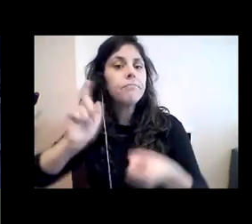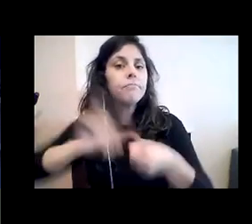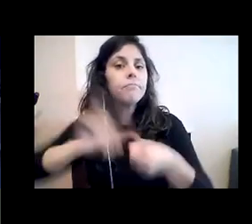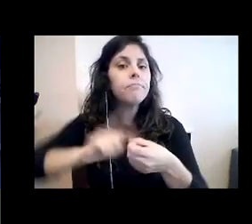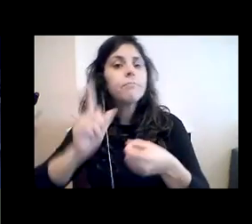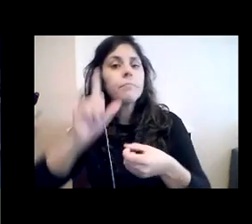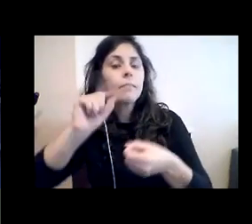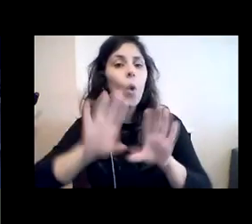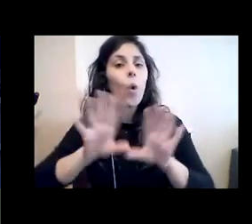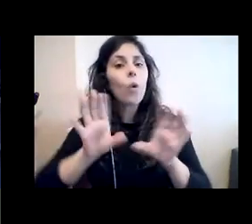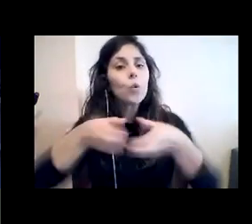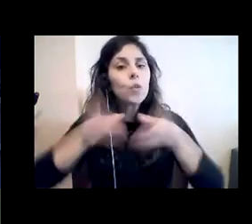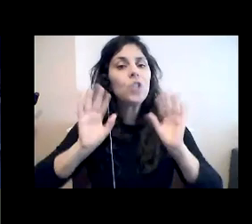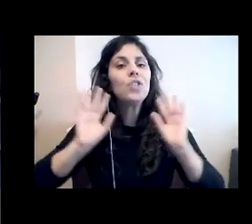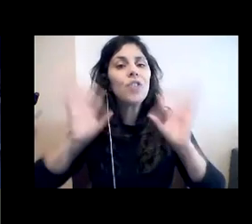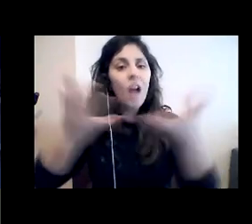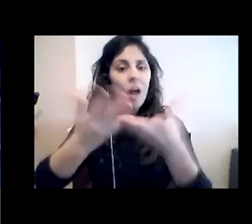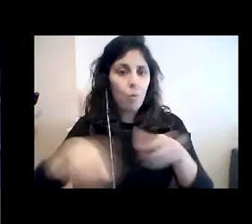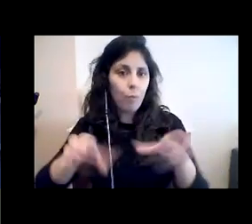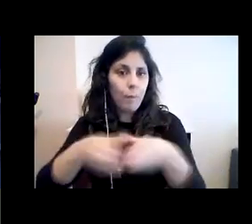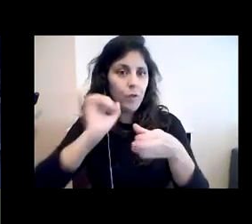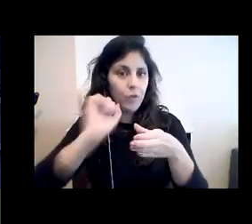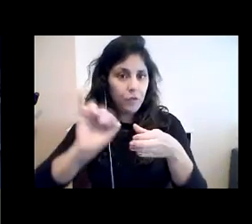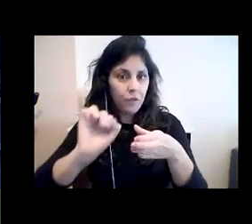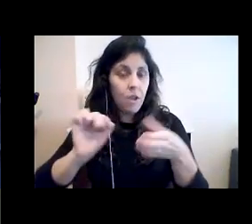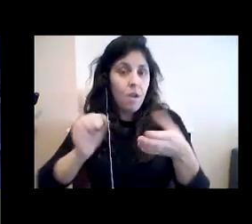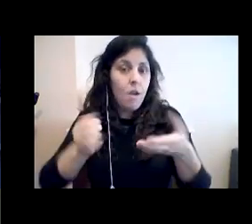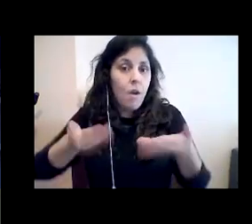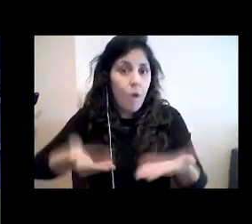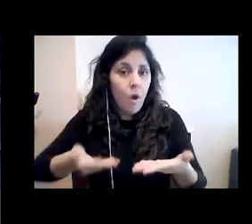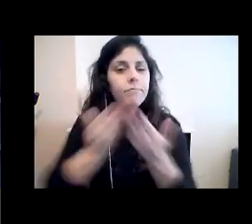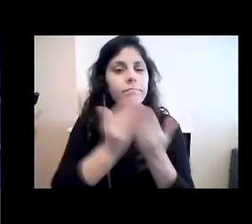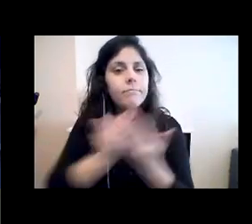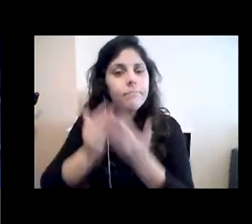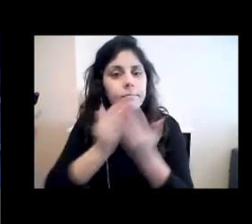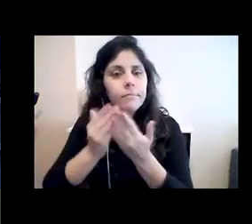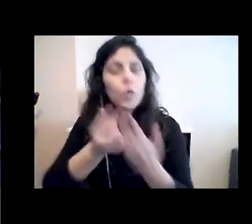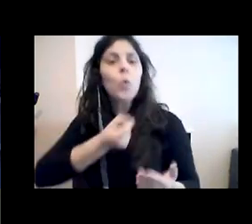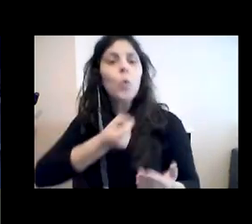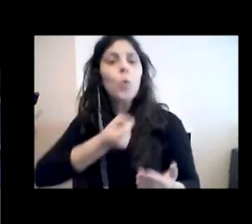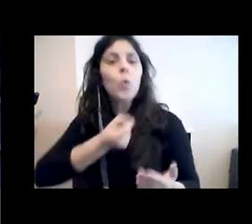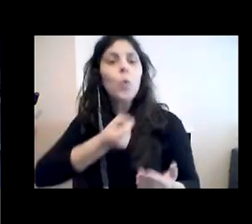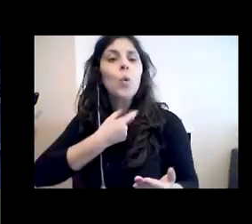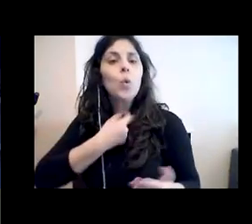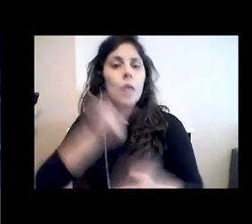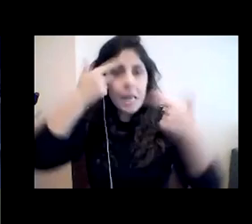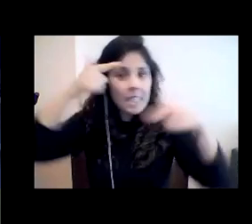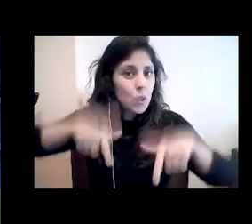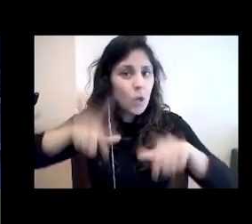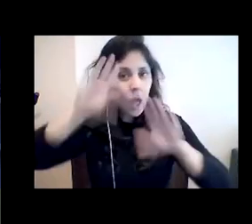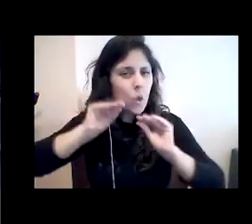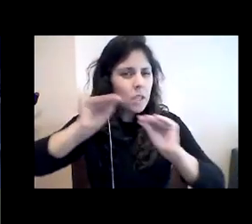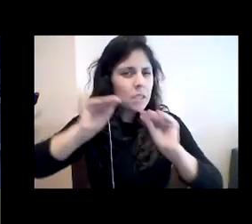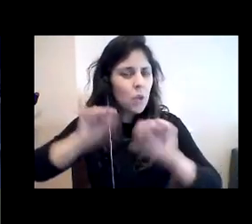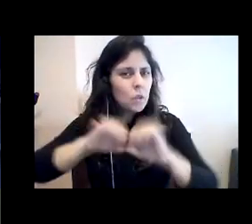do Agrupamento. Neste momento é estudante da licenciatura em Educação Social na Escola Superior